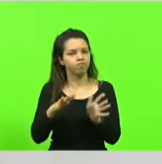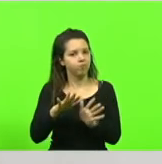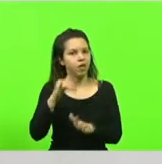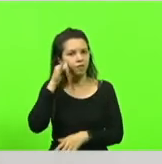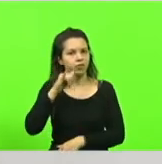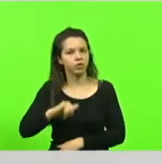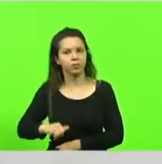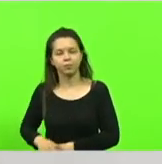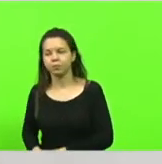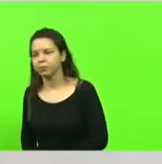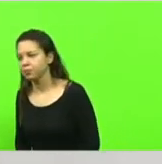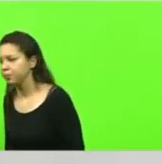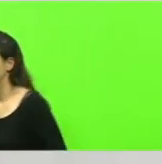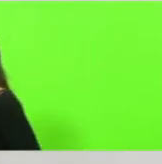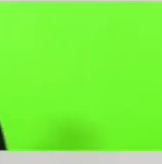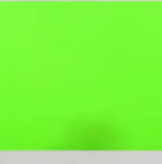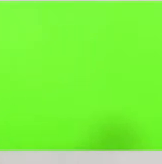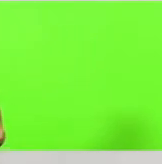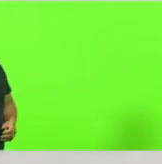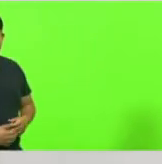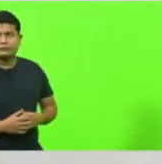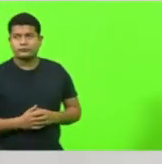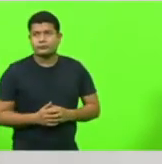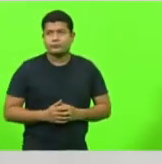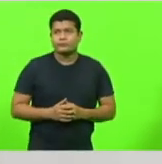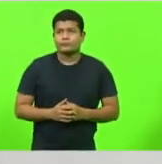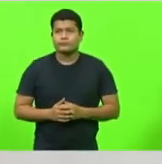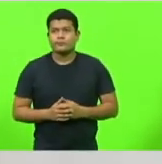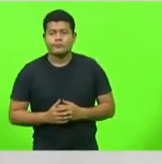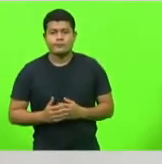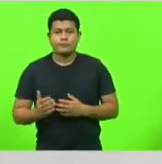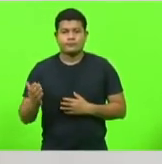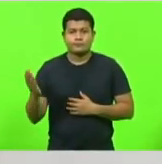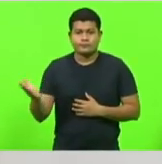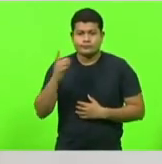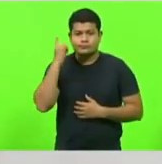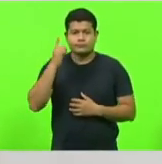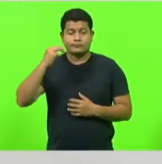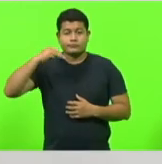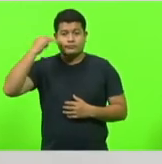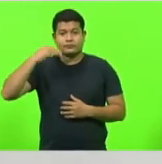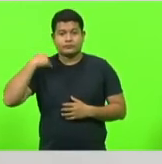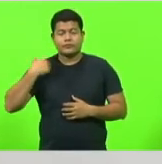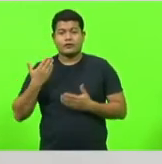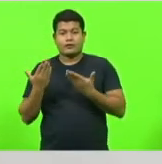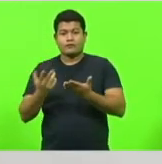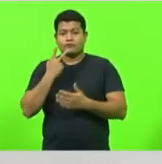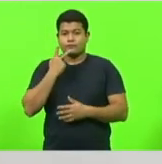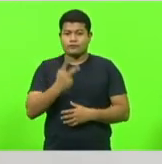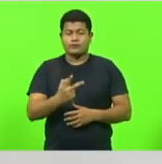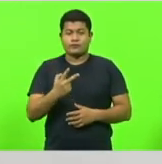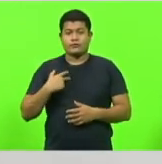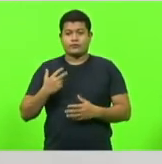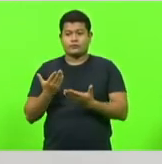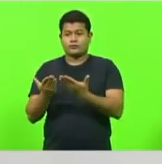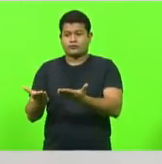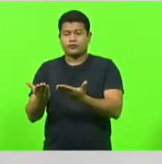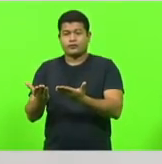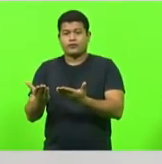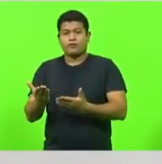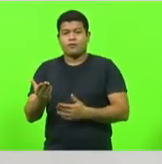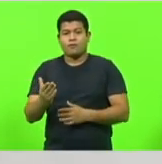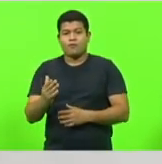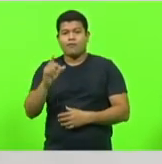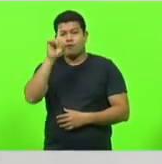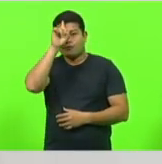O deputado Márcio Machado, ele trouxe um questionamento importantíssimo aqui hoje, aqui, que faz menção ao Hospital de Caridade Sagrado Coração de